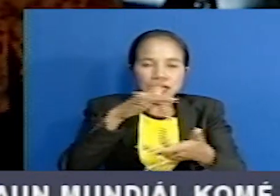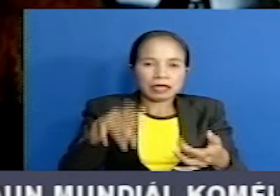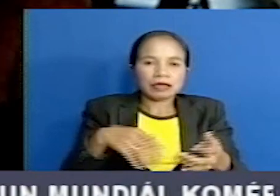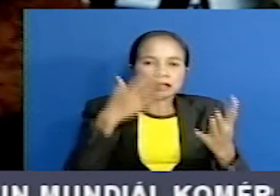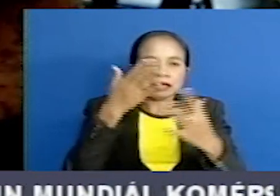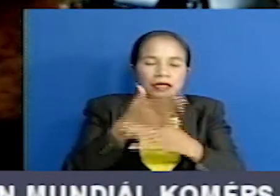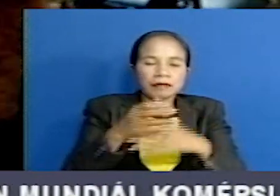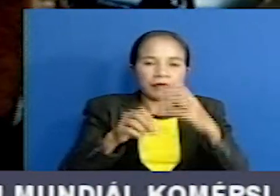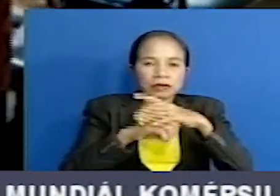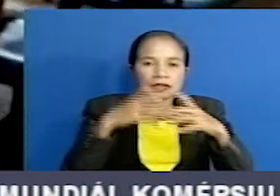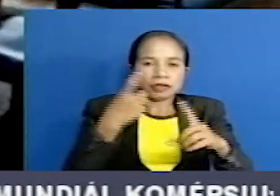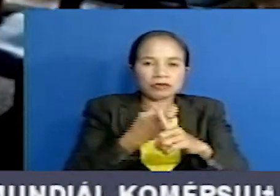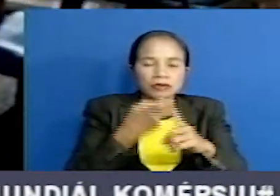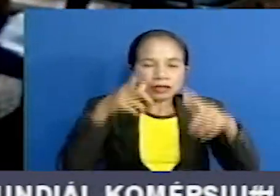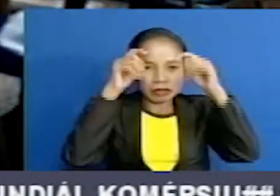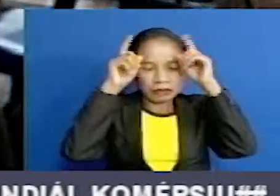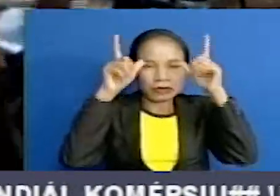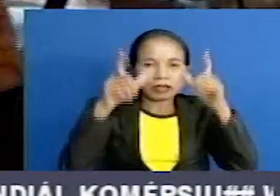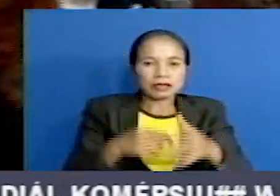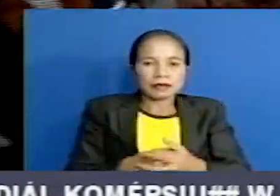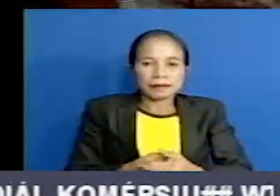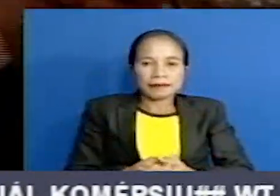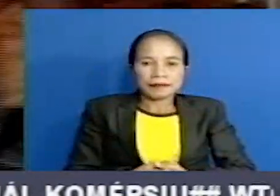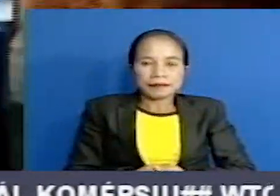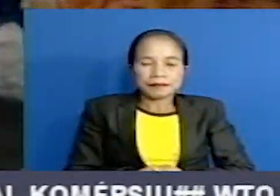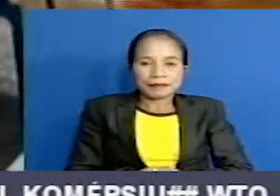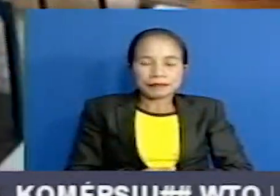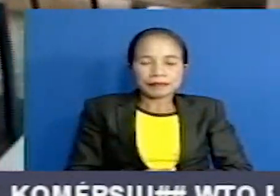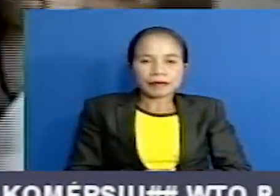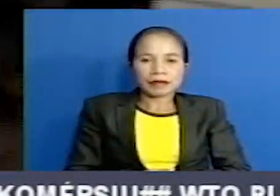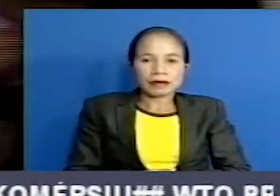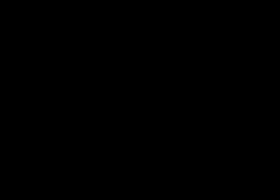Tama no Sai Rússia Timor-Leste. Juvenal da Silva, RTTL.